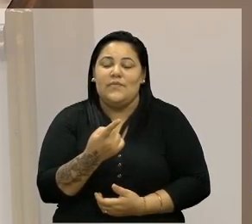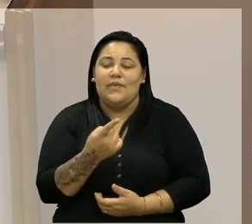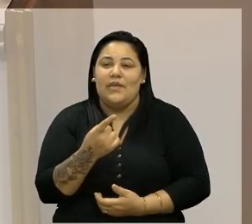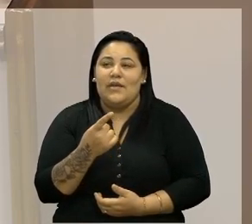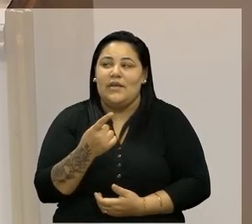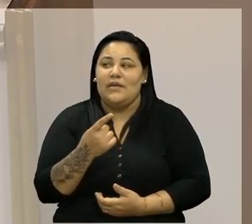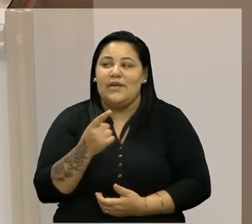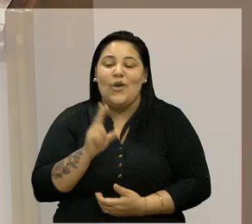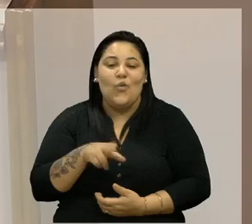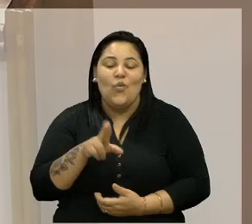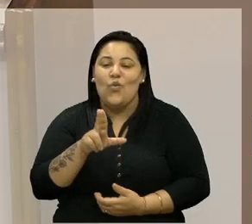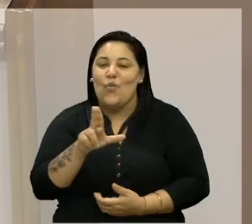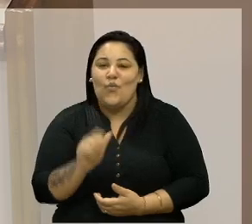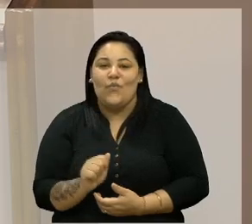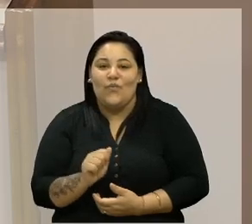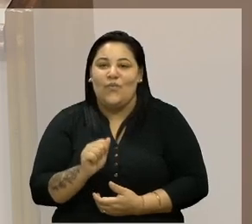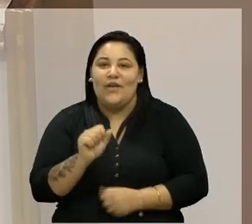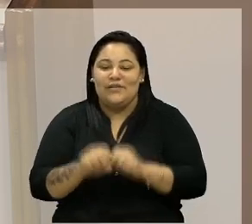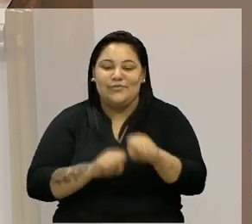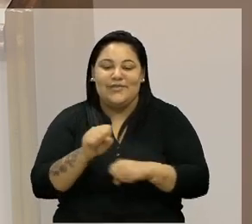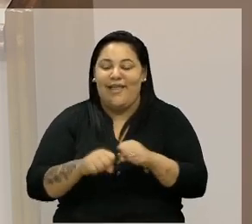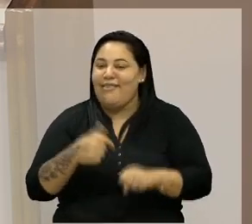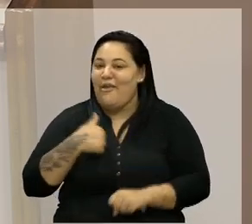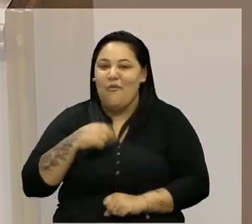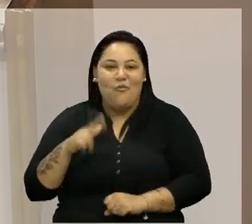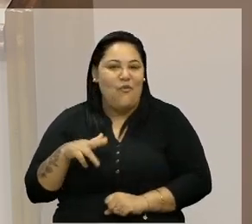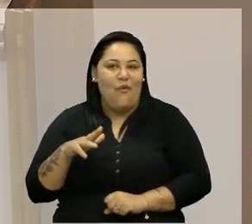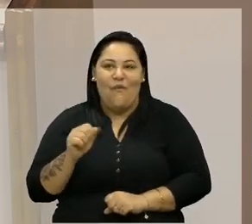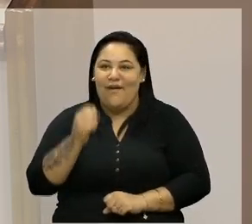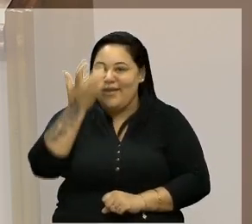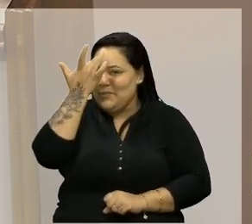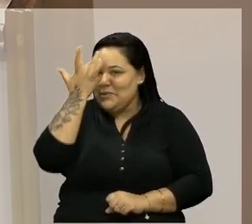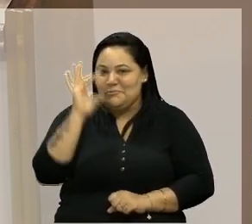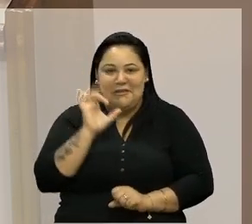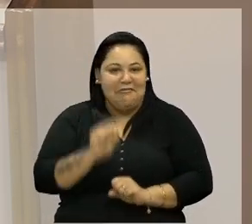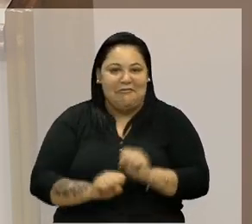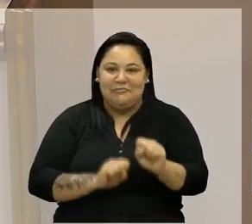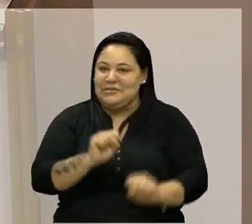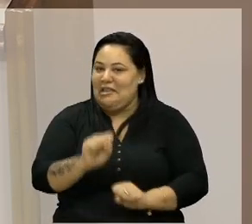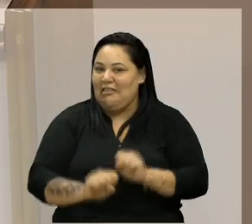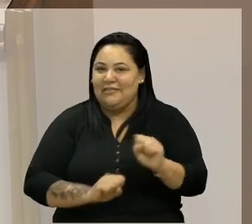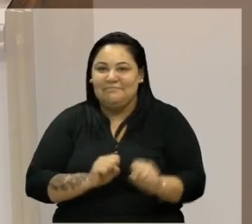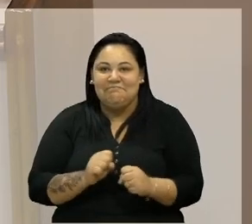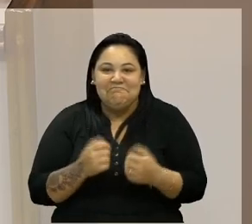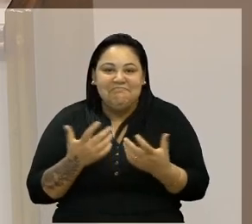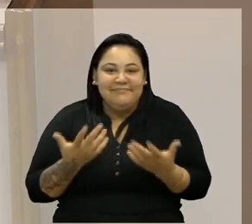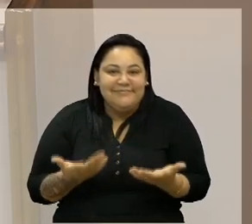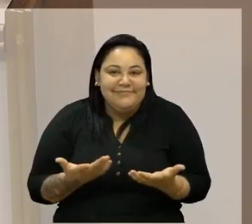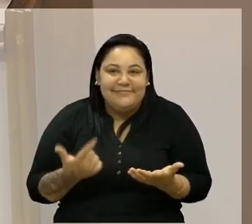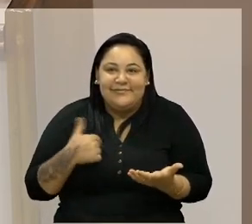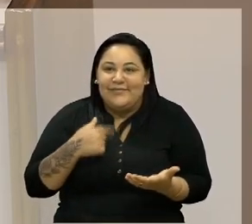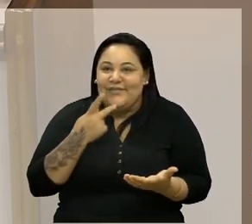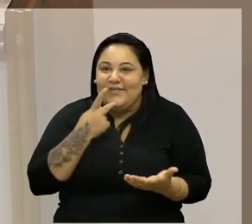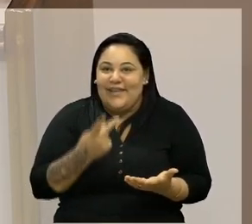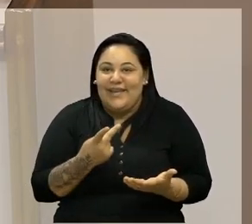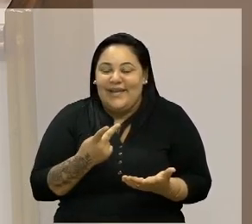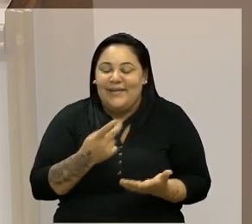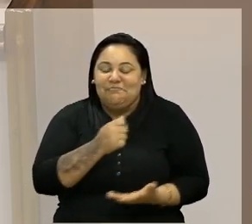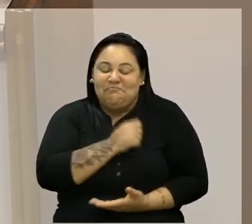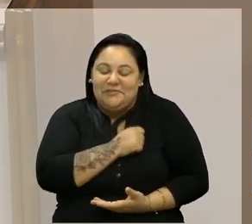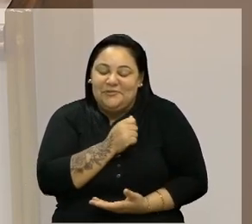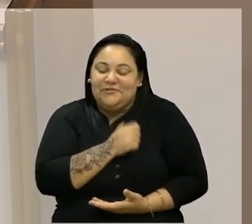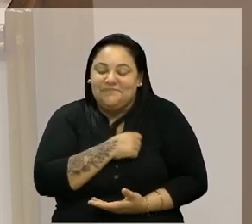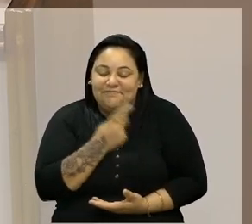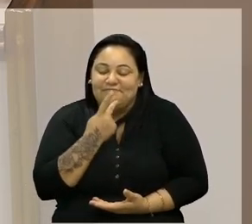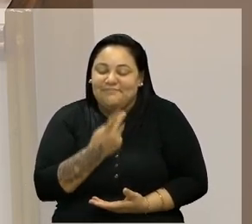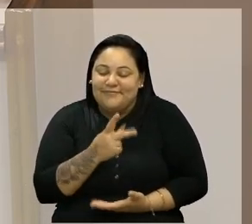de bicicleta nunca andei de bicicleta não sei andar de bicicleta então eu vou confessar humildemente isso